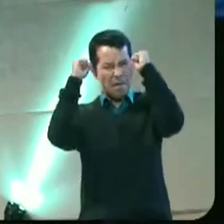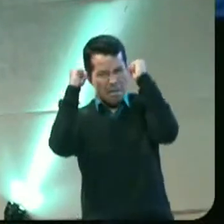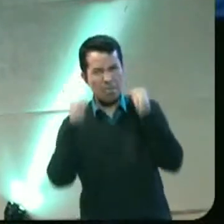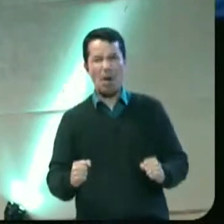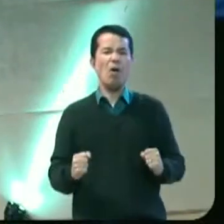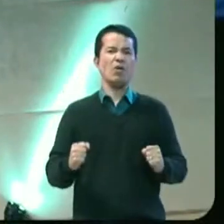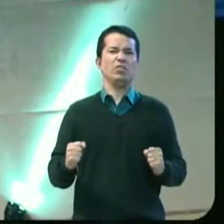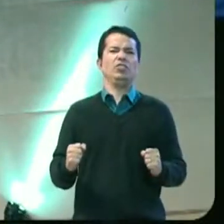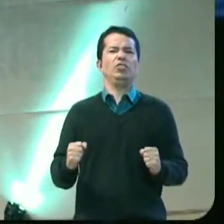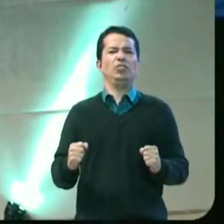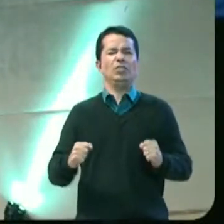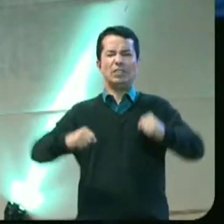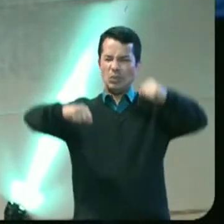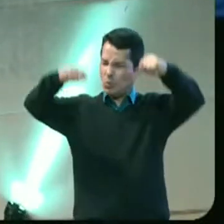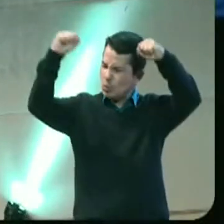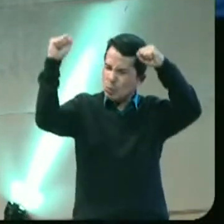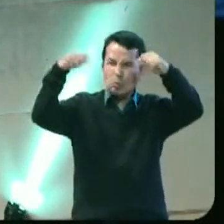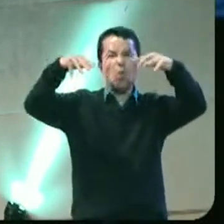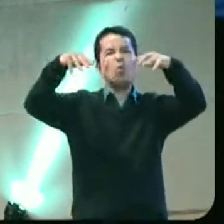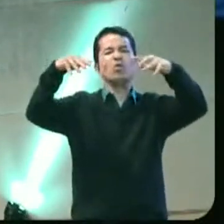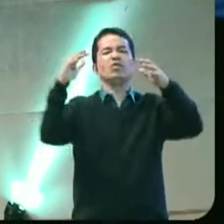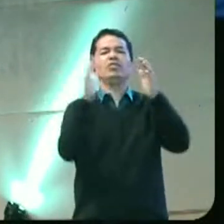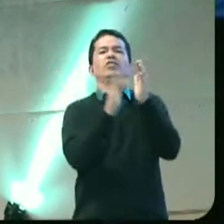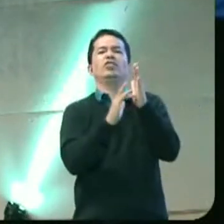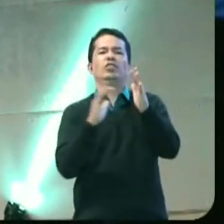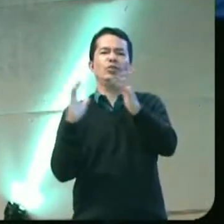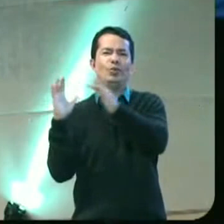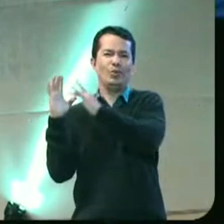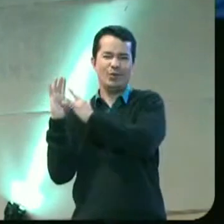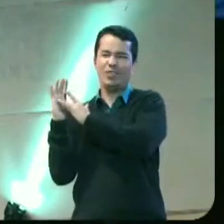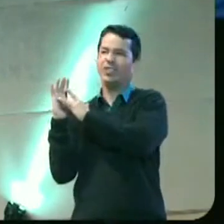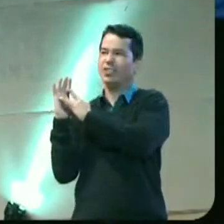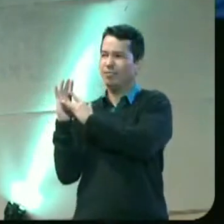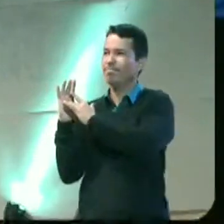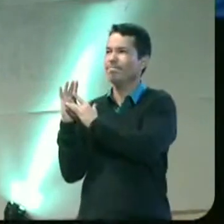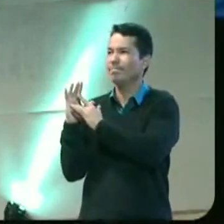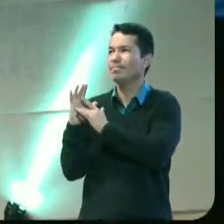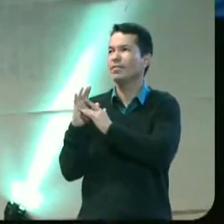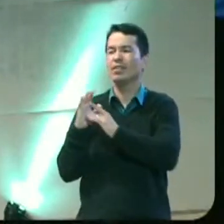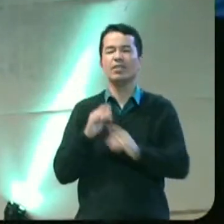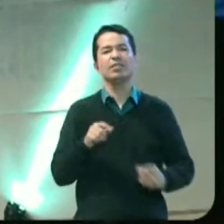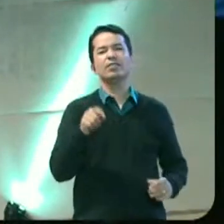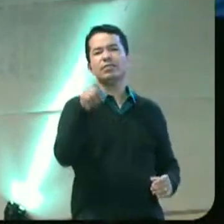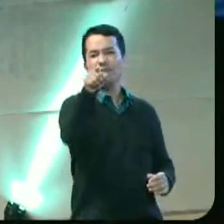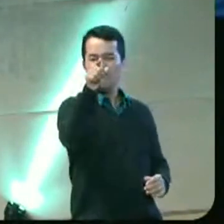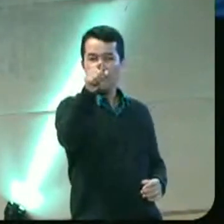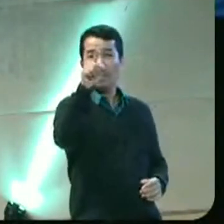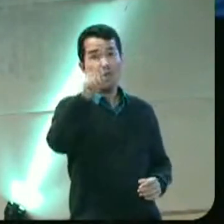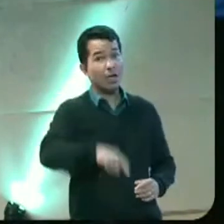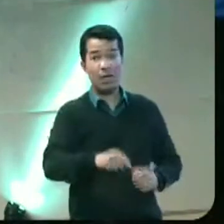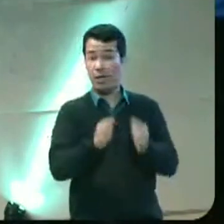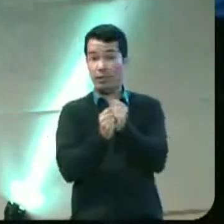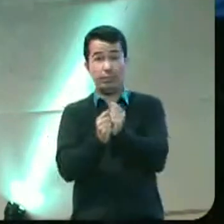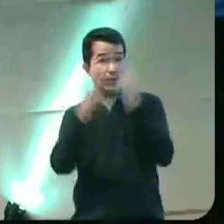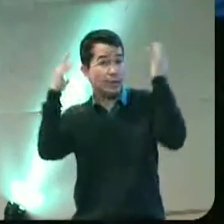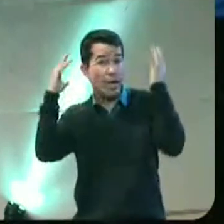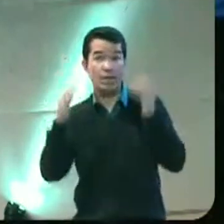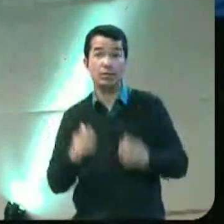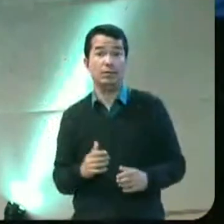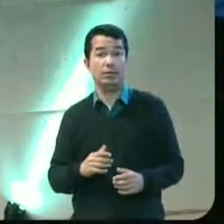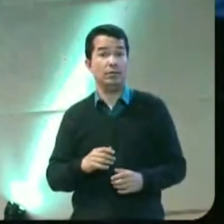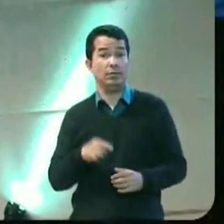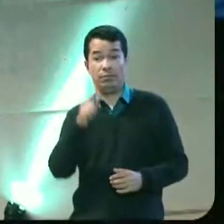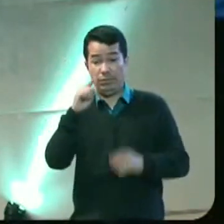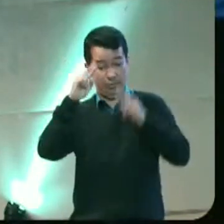quero te convidar para isso. O maior milagre vai ser você. Muitas vezes nós esperamos e